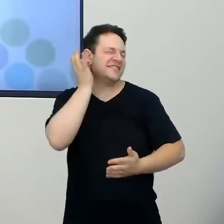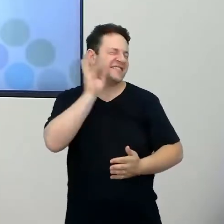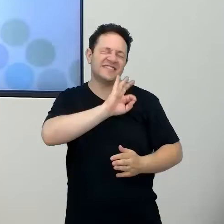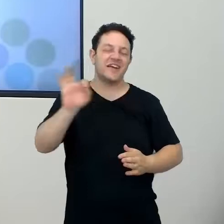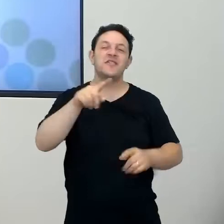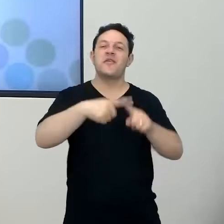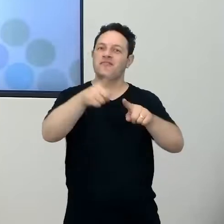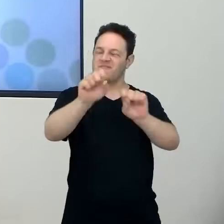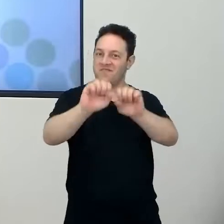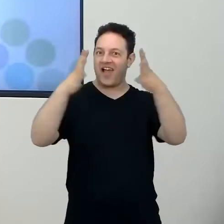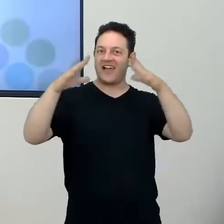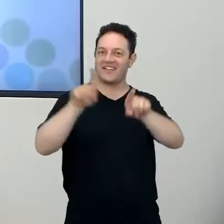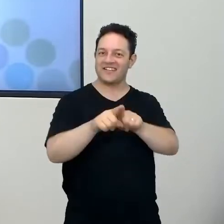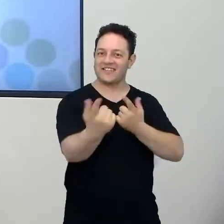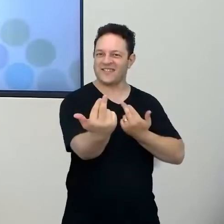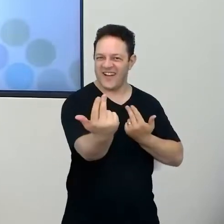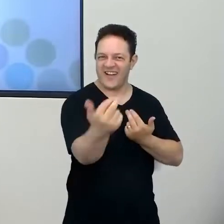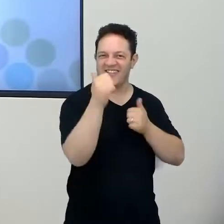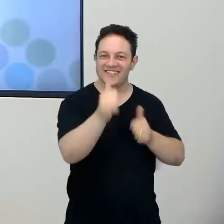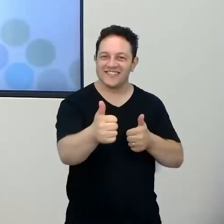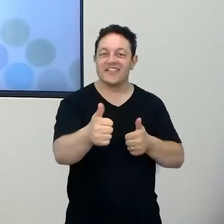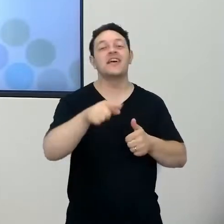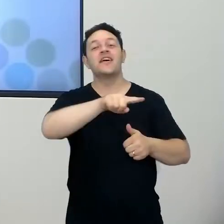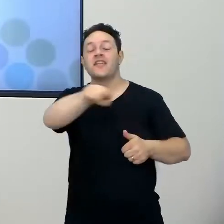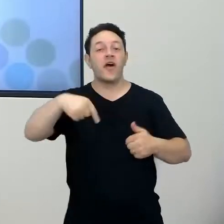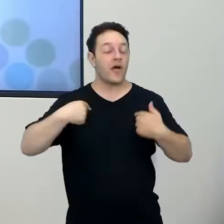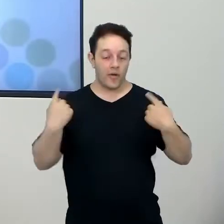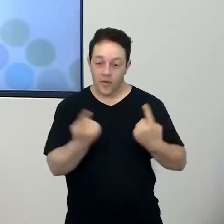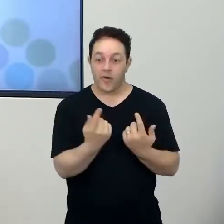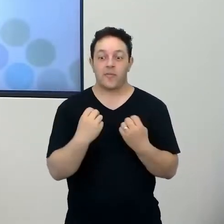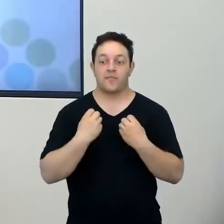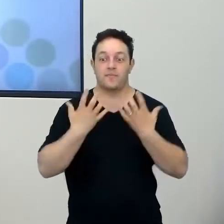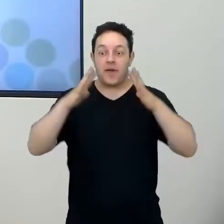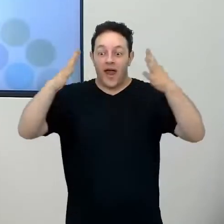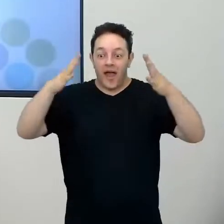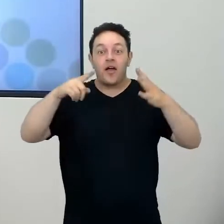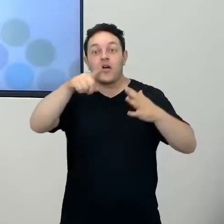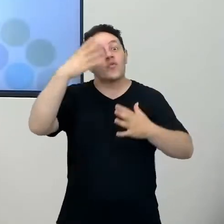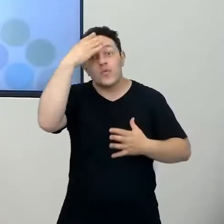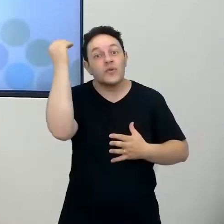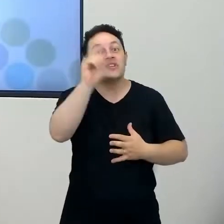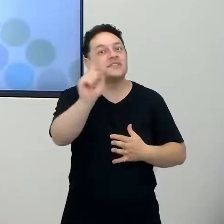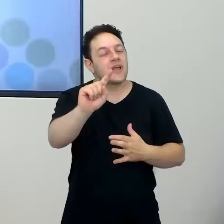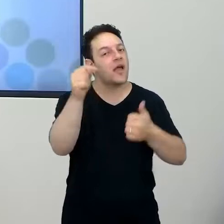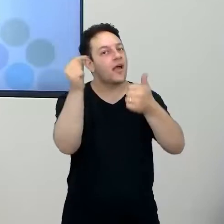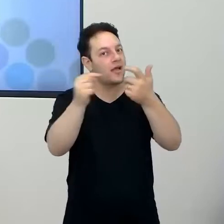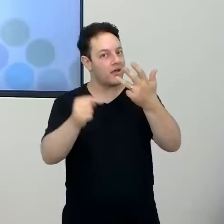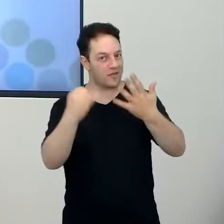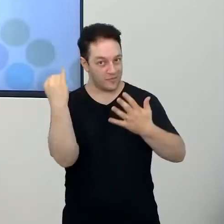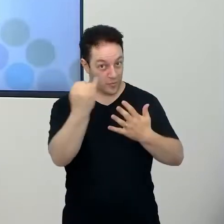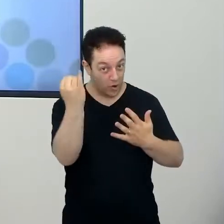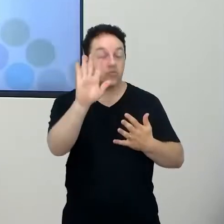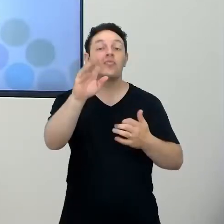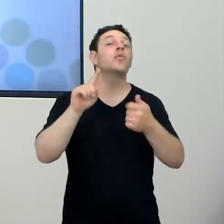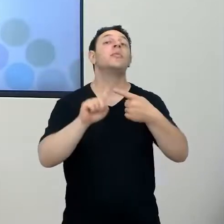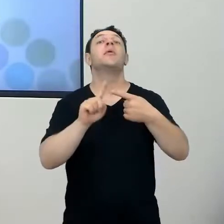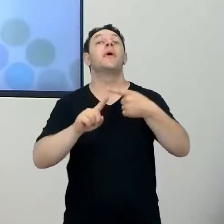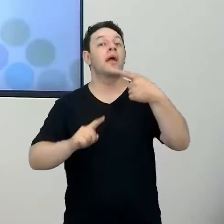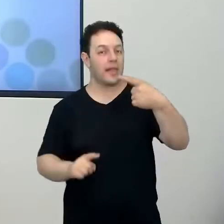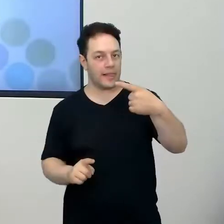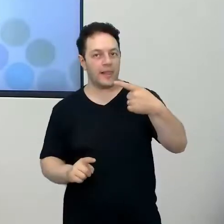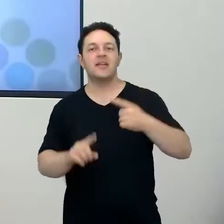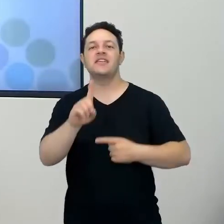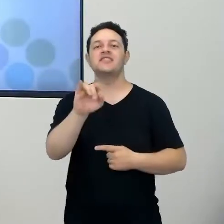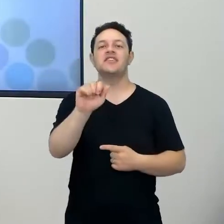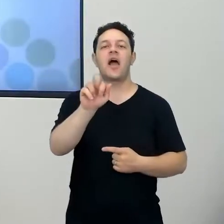também. Então, para que brilhe cada vez mais, é importante que você não esqueça de algumas coisas. Primeira delas, diário de